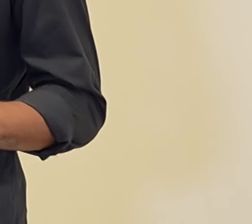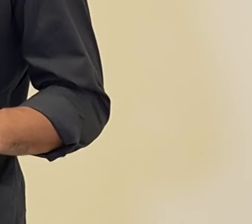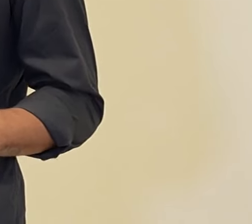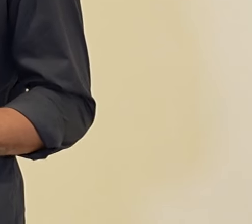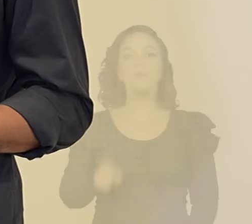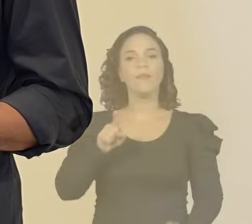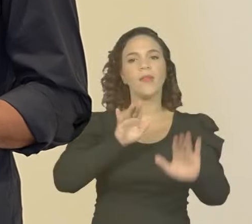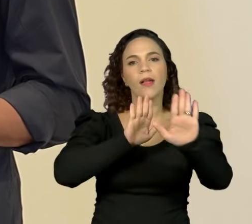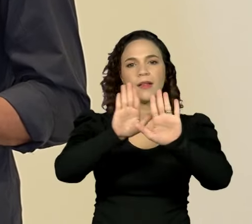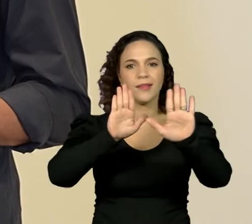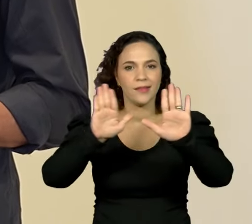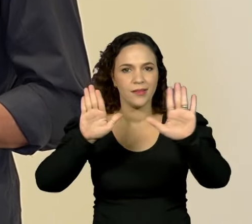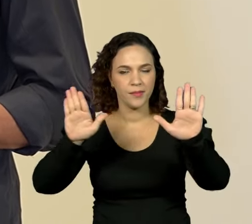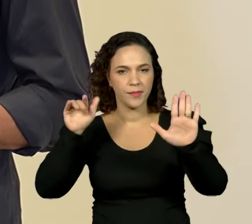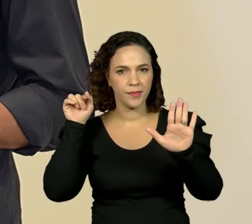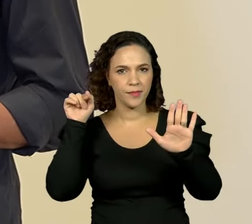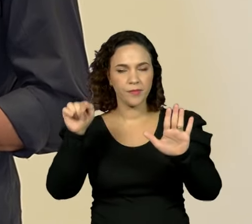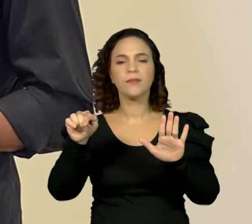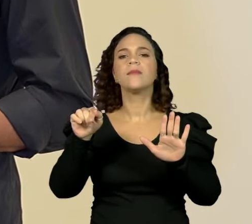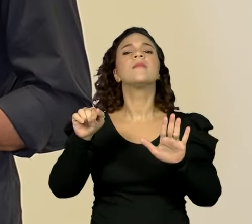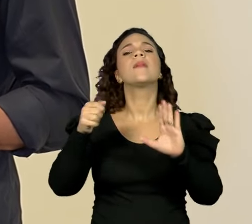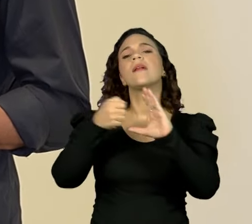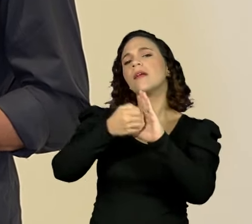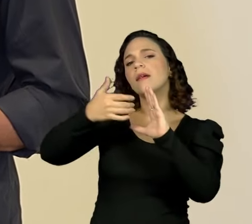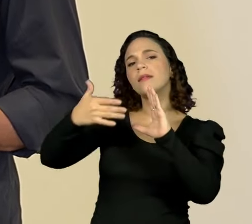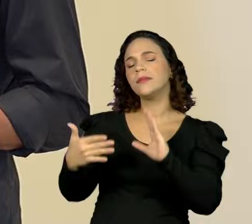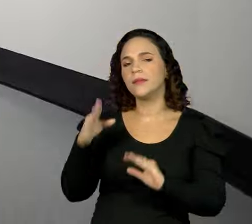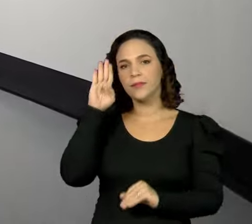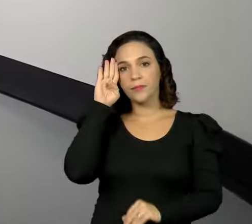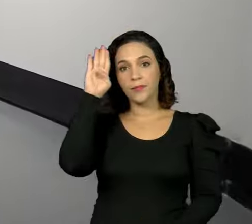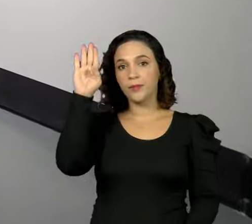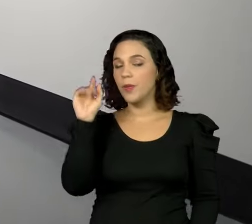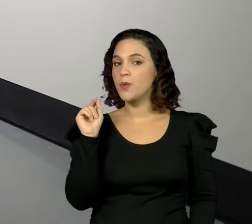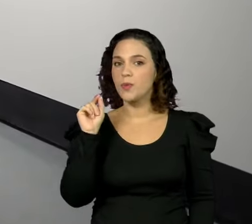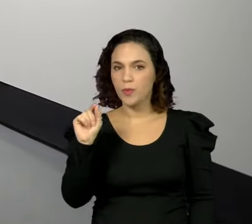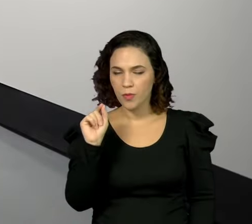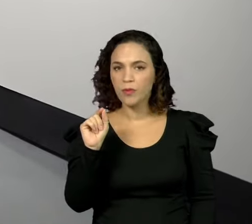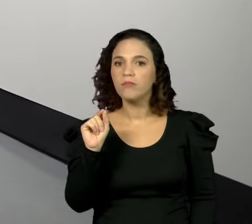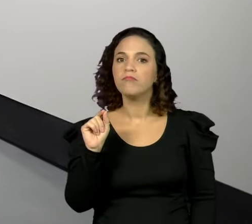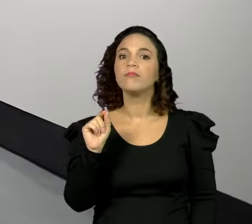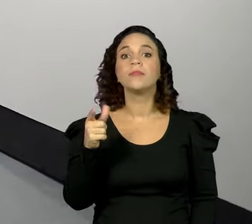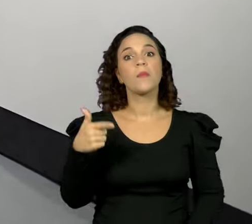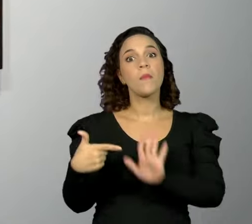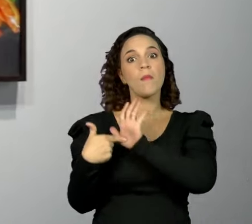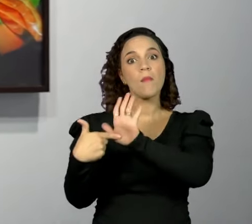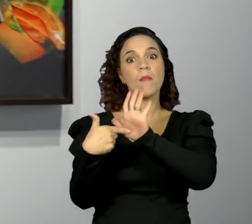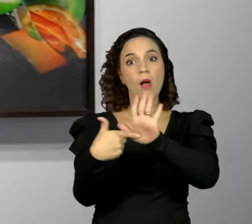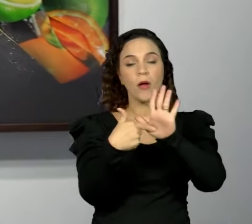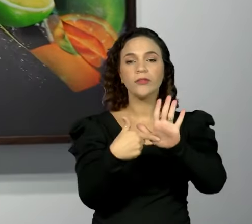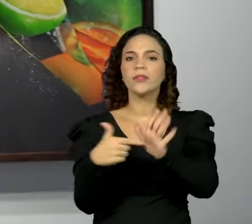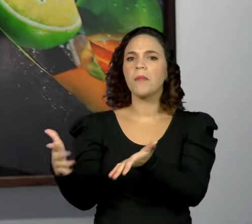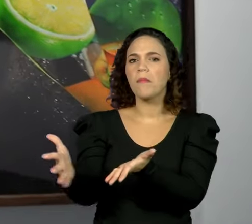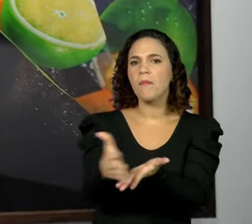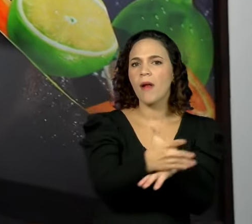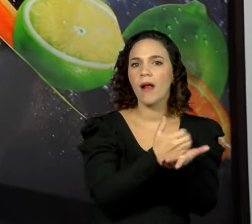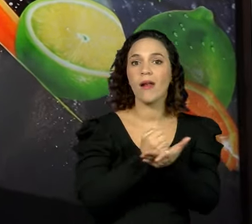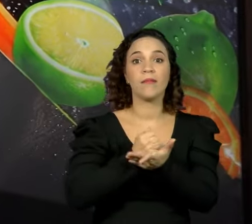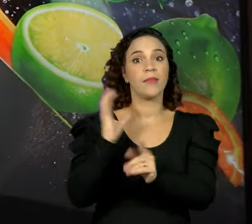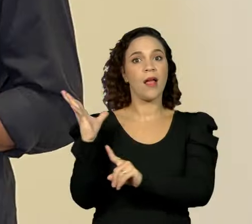Essa exposição ela tem como característica, primeiro, reunir todos esses artistas que têm produzido em